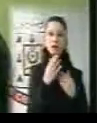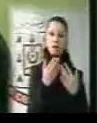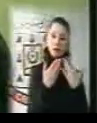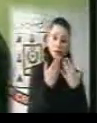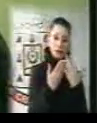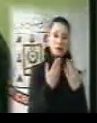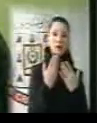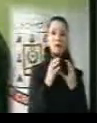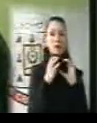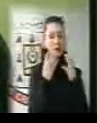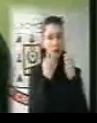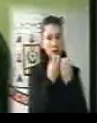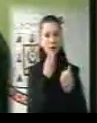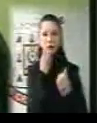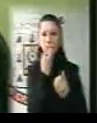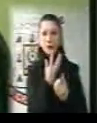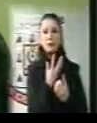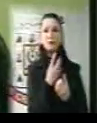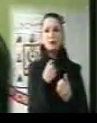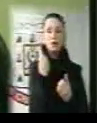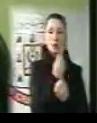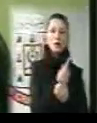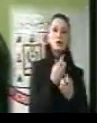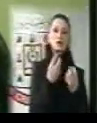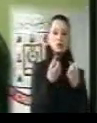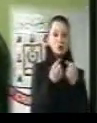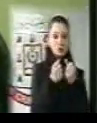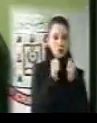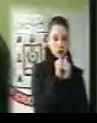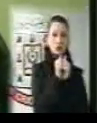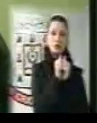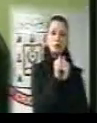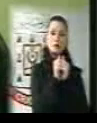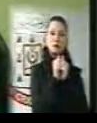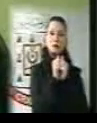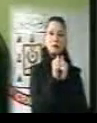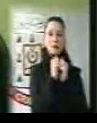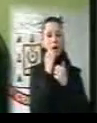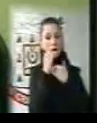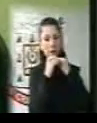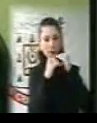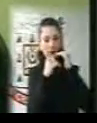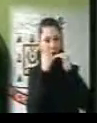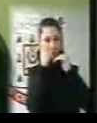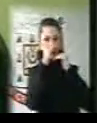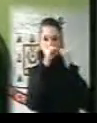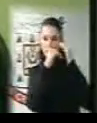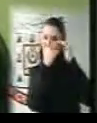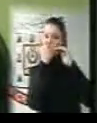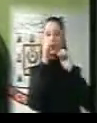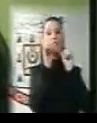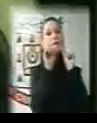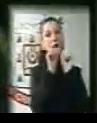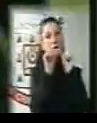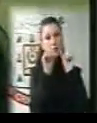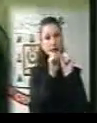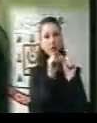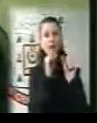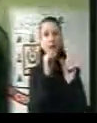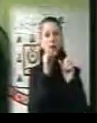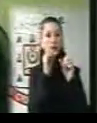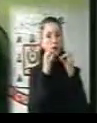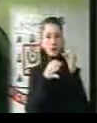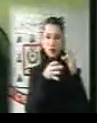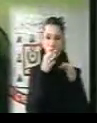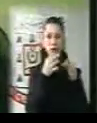nós percebemos que todos nós estamos de um lado só, que é do lado que as obras aconteçam, que é vencer a burocracia,